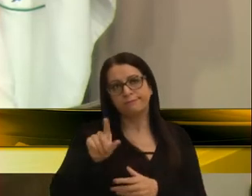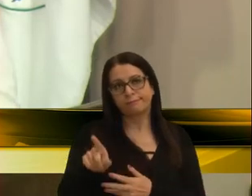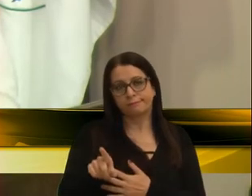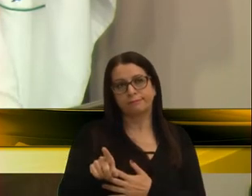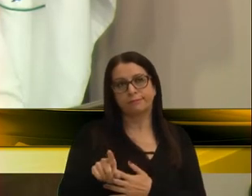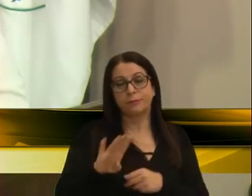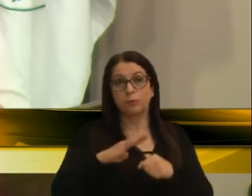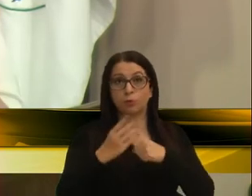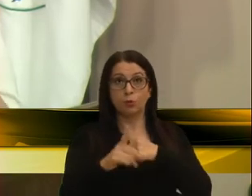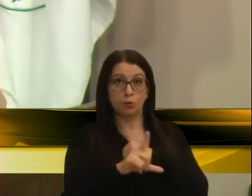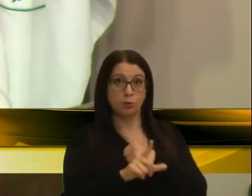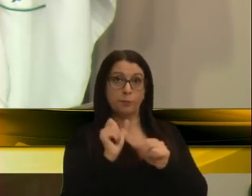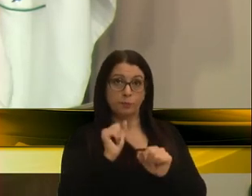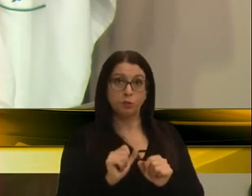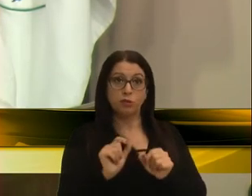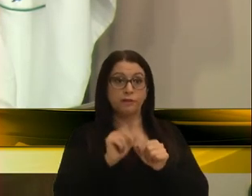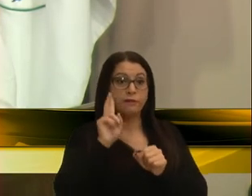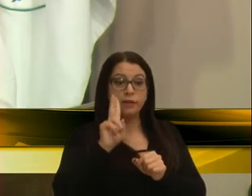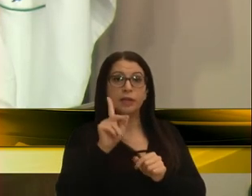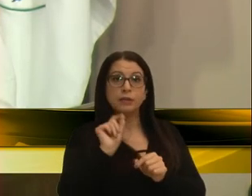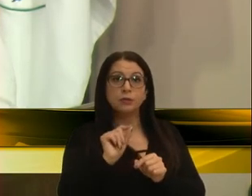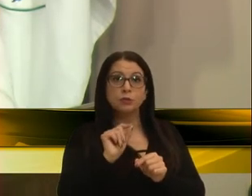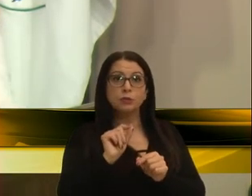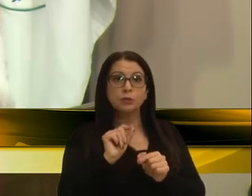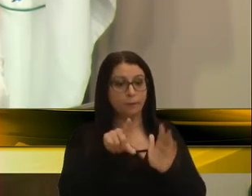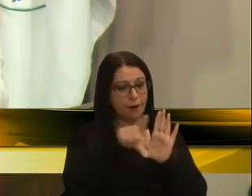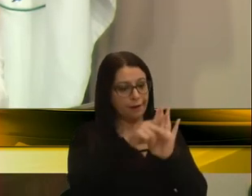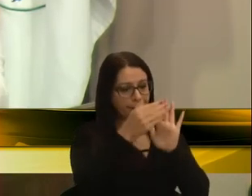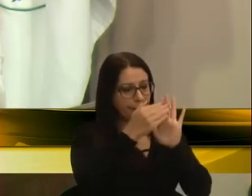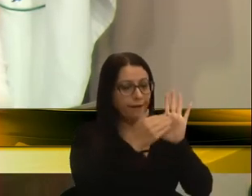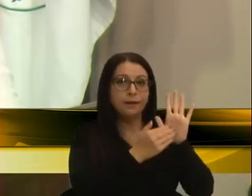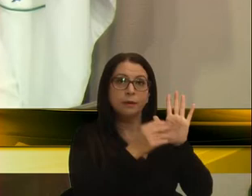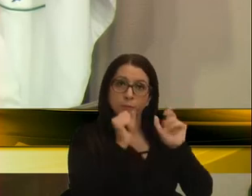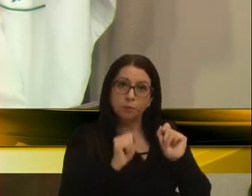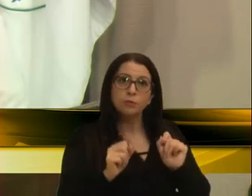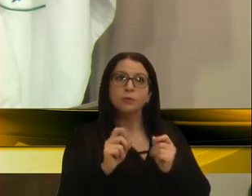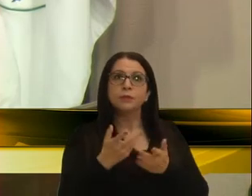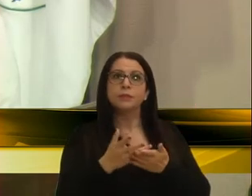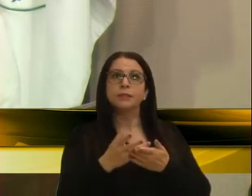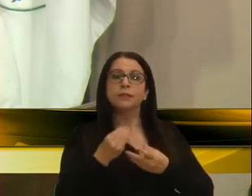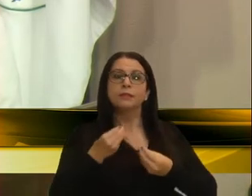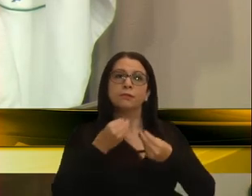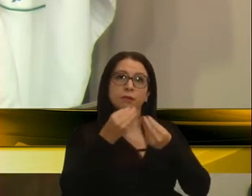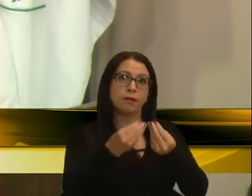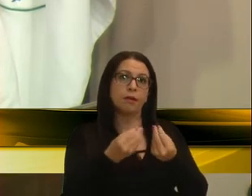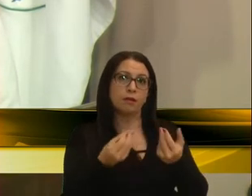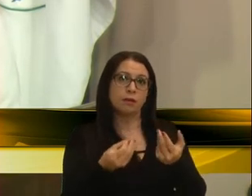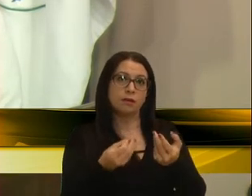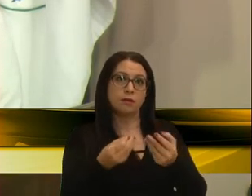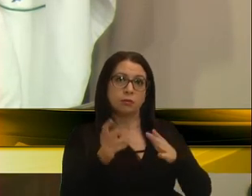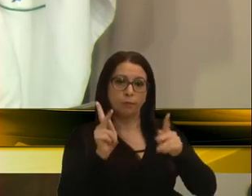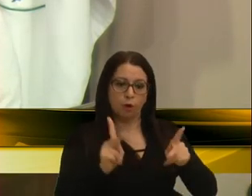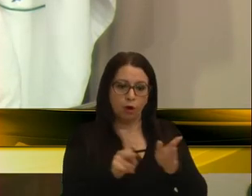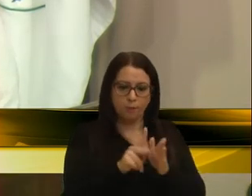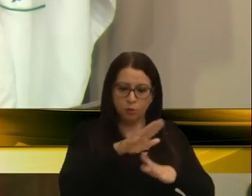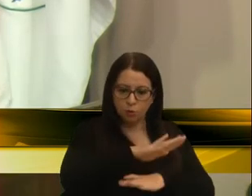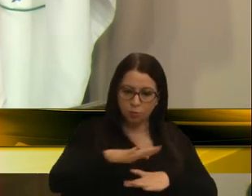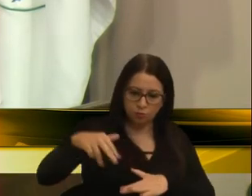ao loteamento, a gente poderia rever a legislação para que eles já pudessem entregar, então, com o passeio.